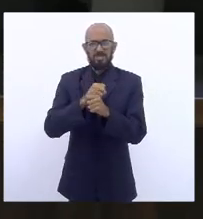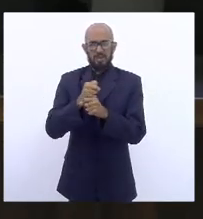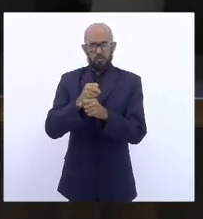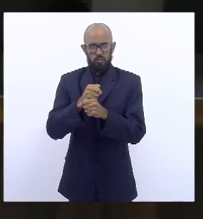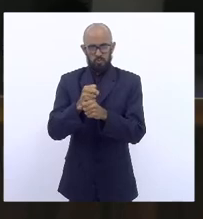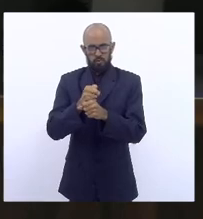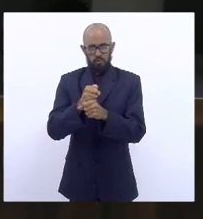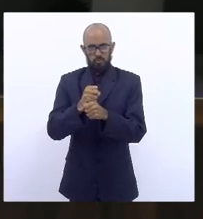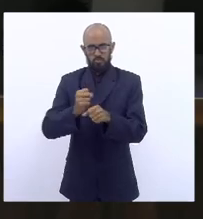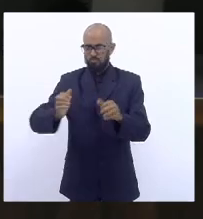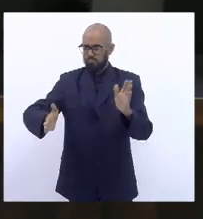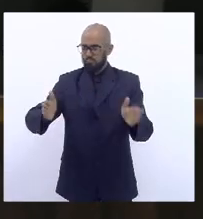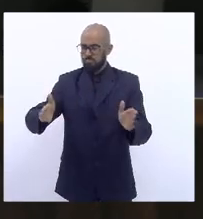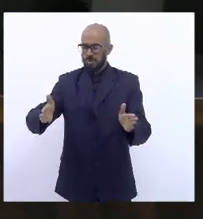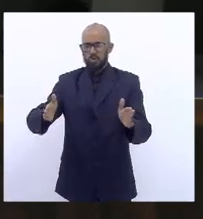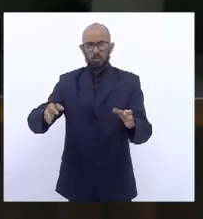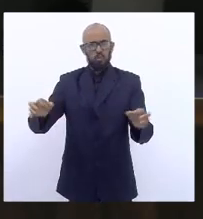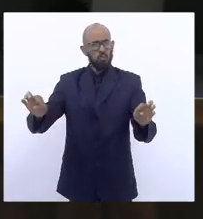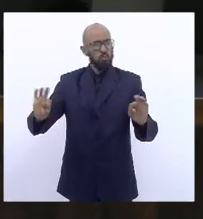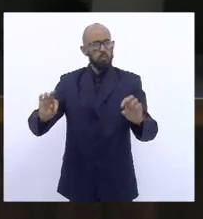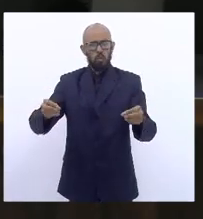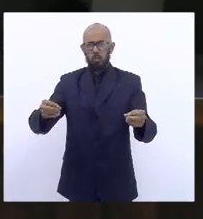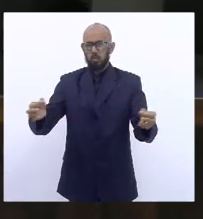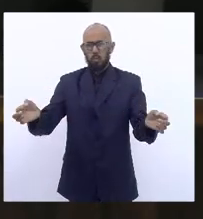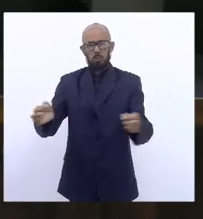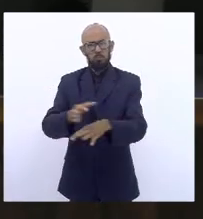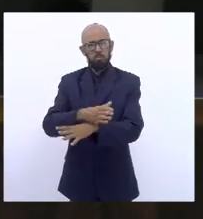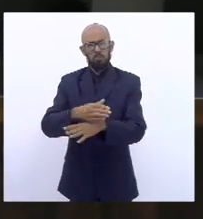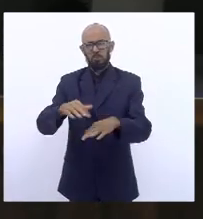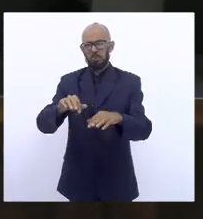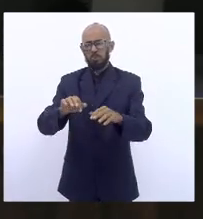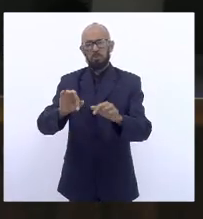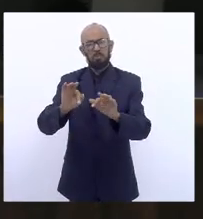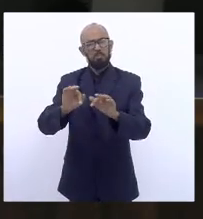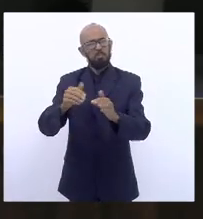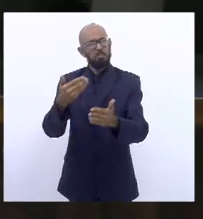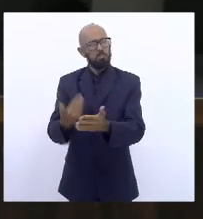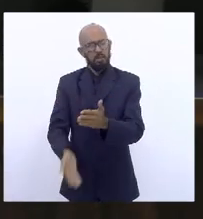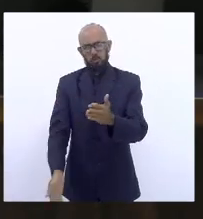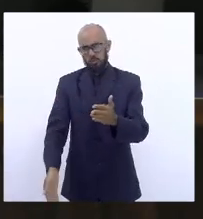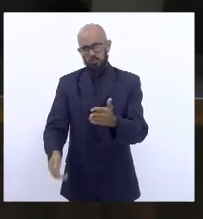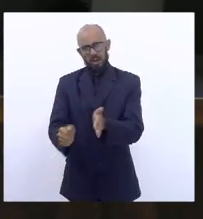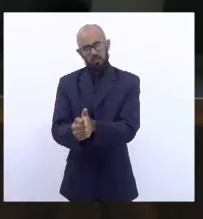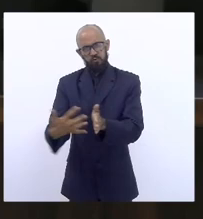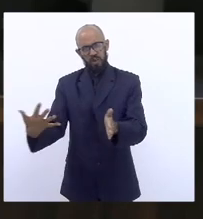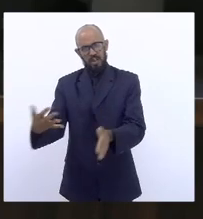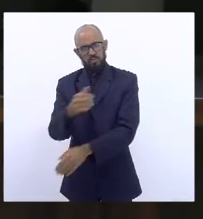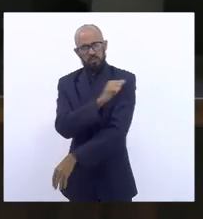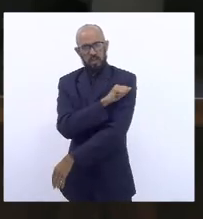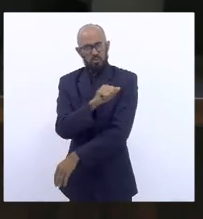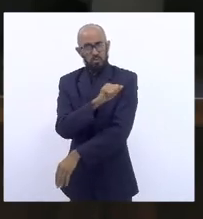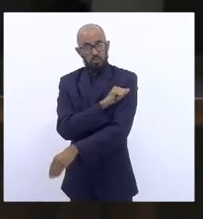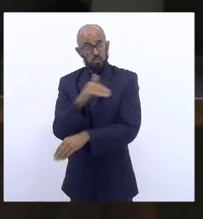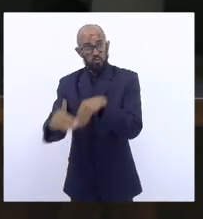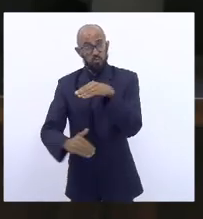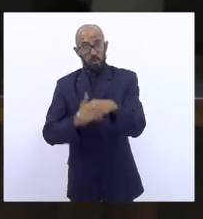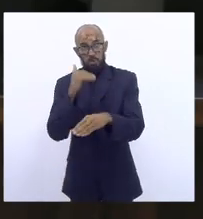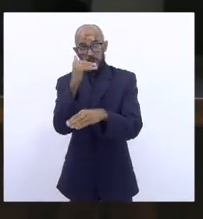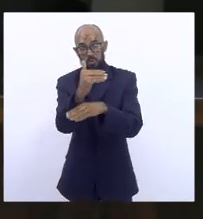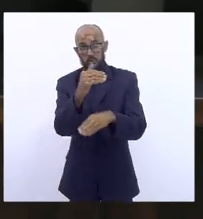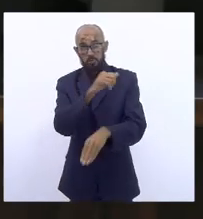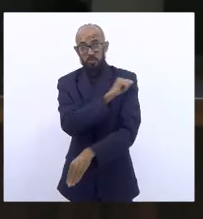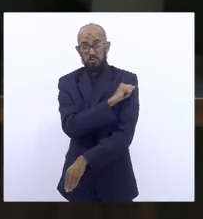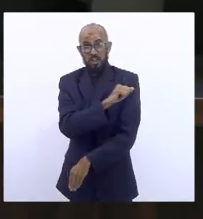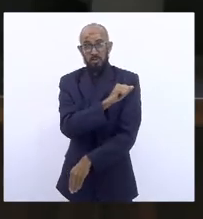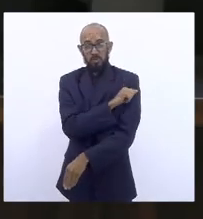letivos absolutamente comprometidos, se não perdidos para muitos alunos, sobretudo para aquela parcela de alunos